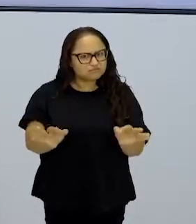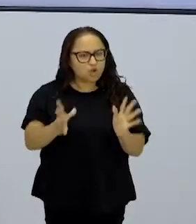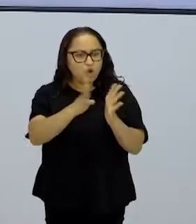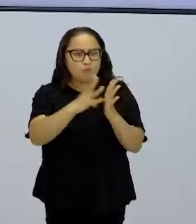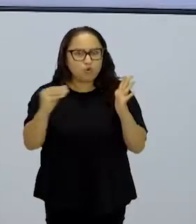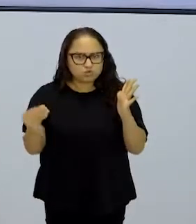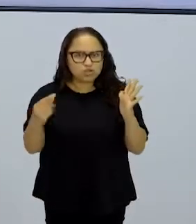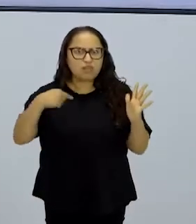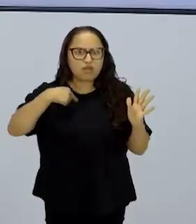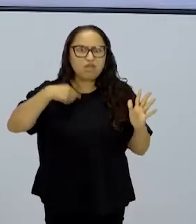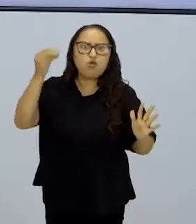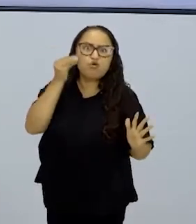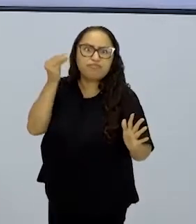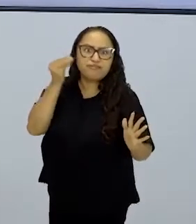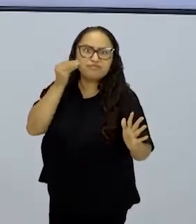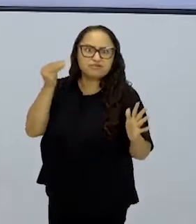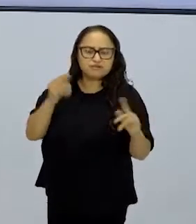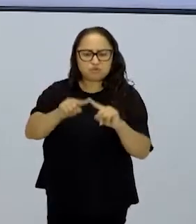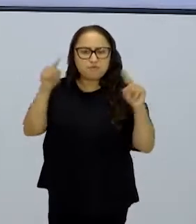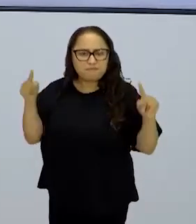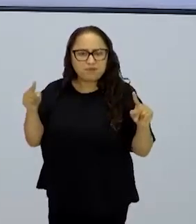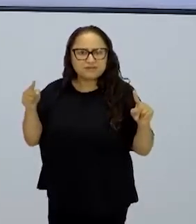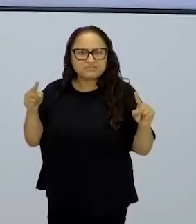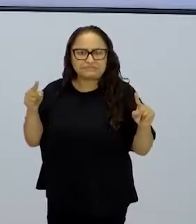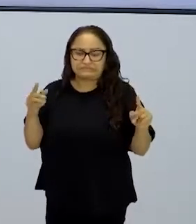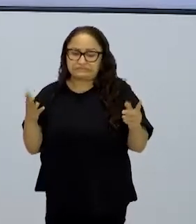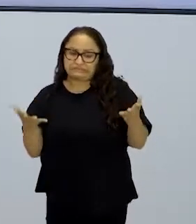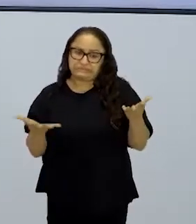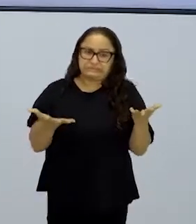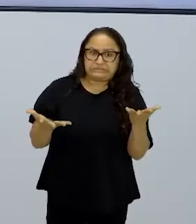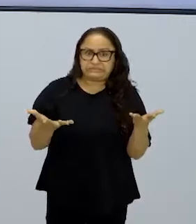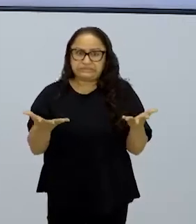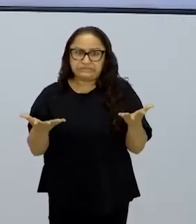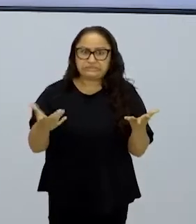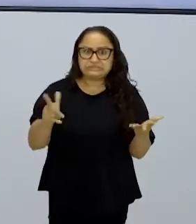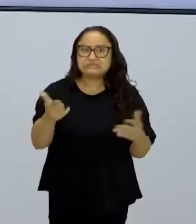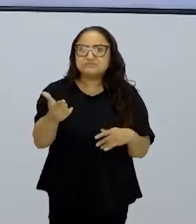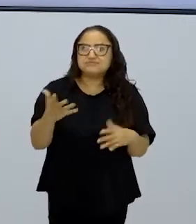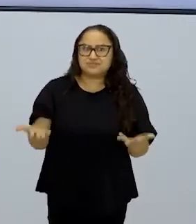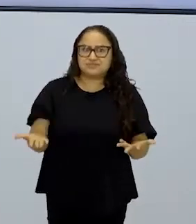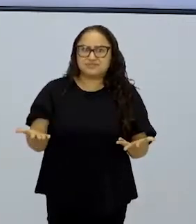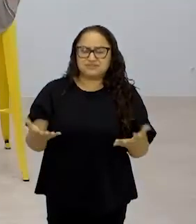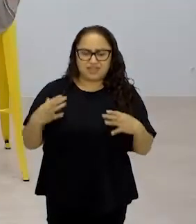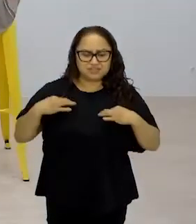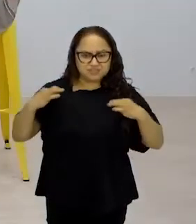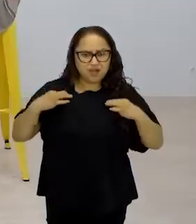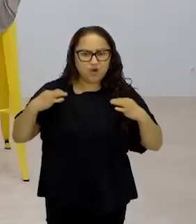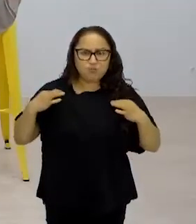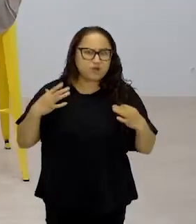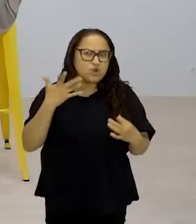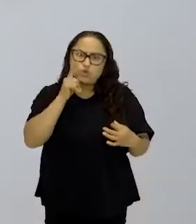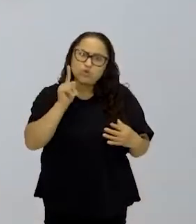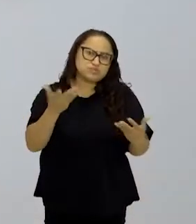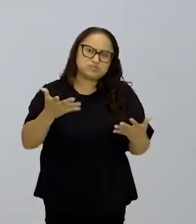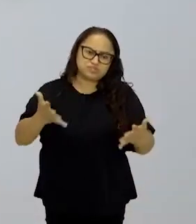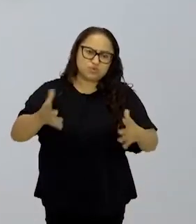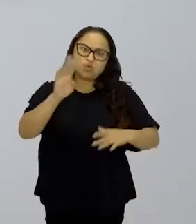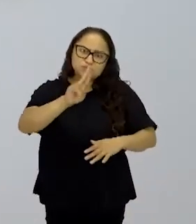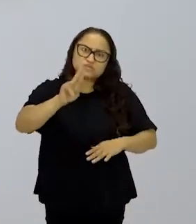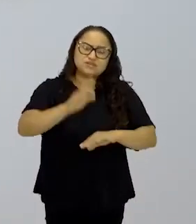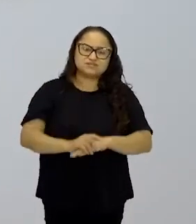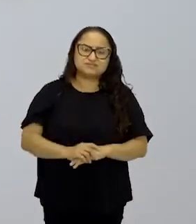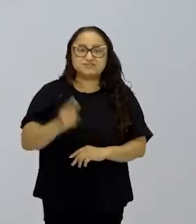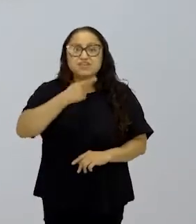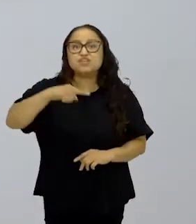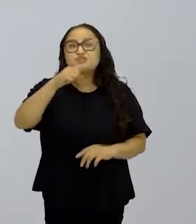tô tentando, mas assim, não tá encaixando. Essa roupa não tá me servindo. E nós falamos, né, com os nossos